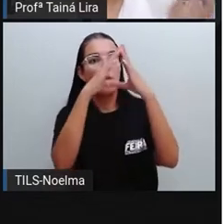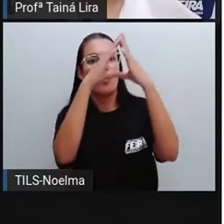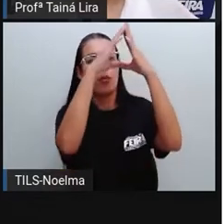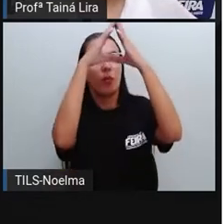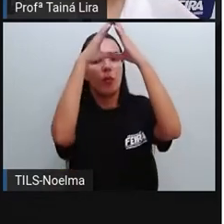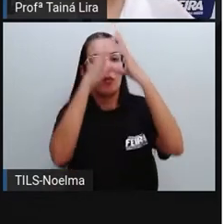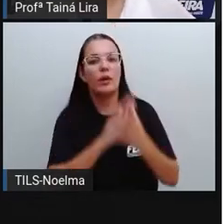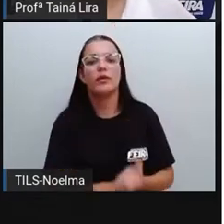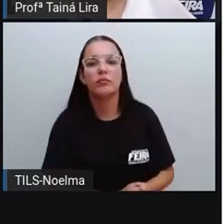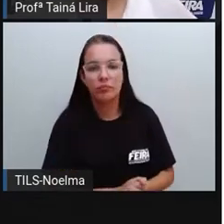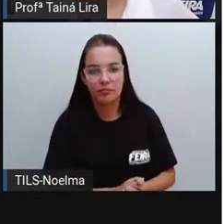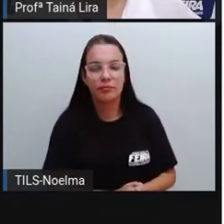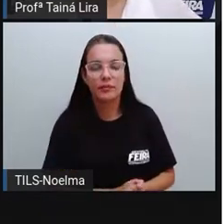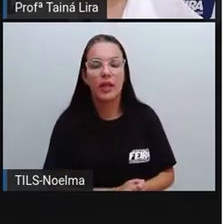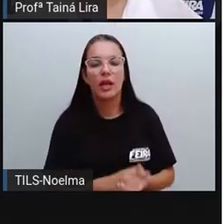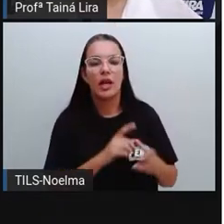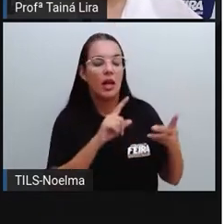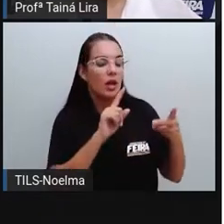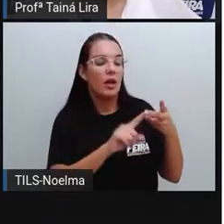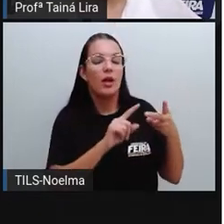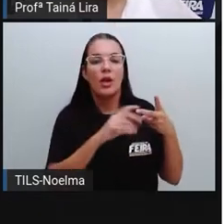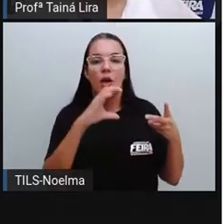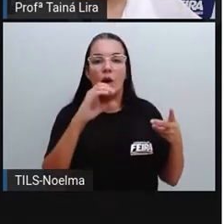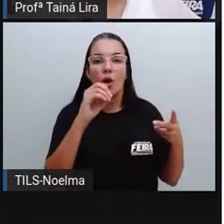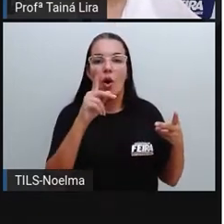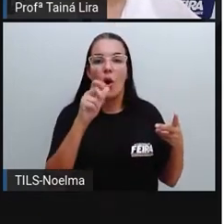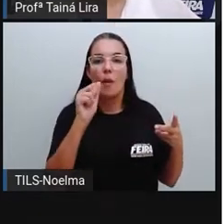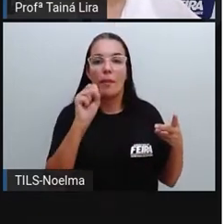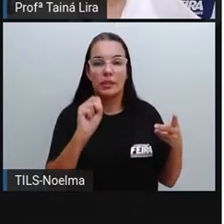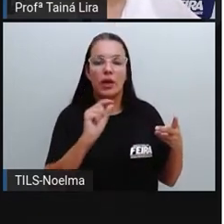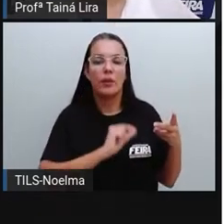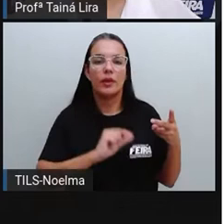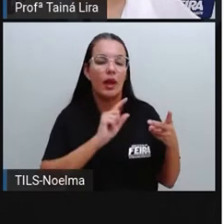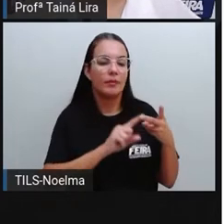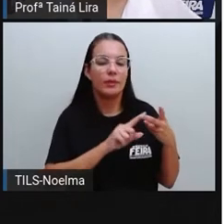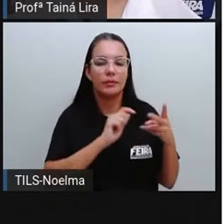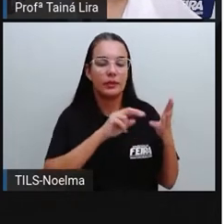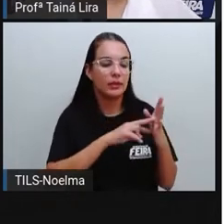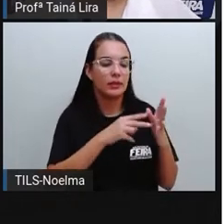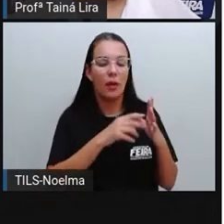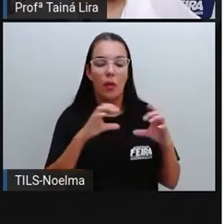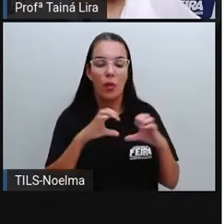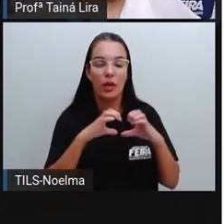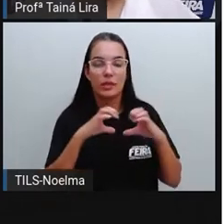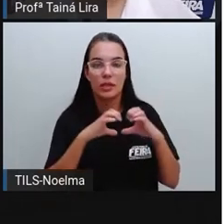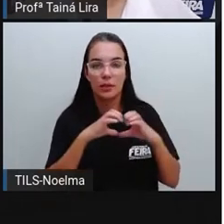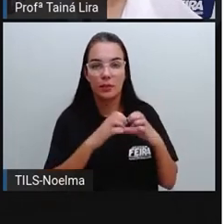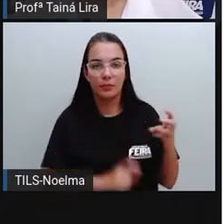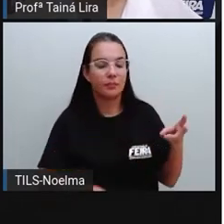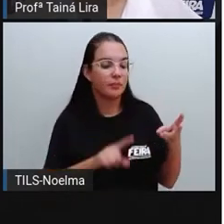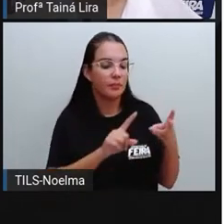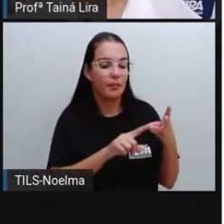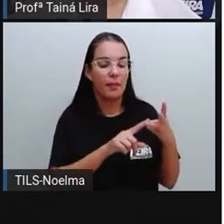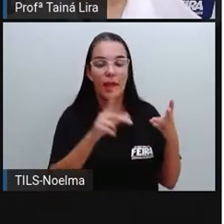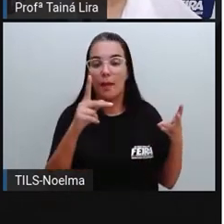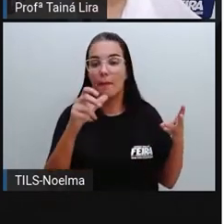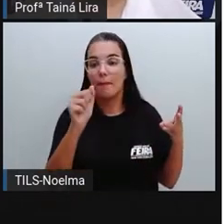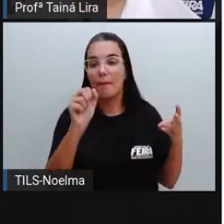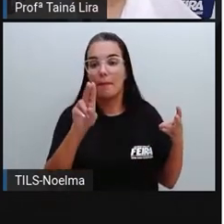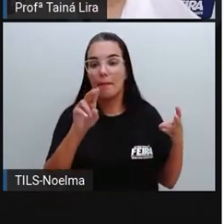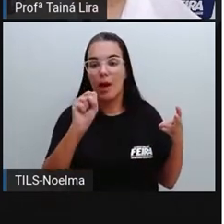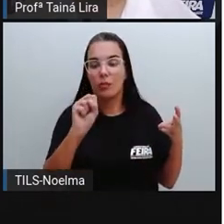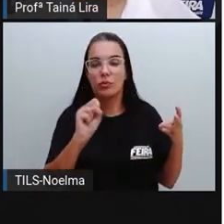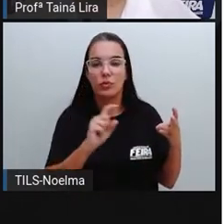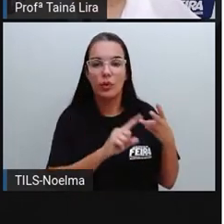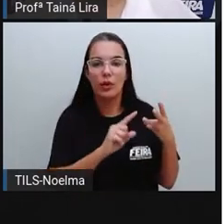um balão, tá bom? Copas, o naipe de copas é representado pelo coração. O naipe de